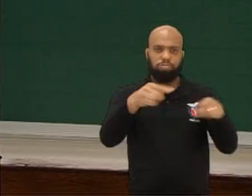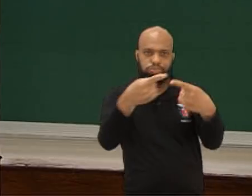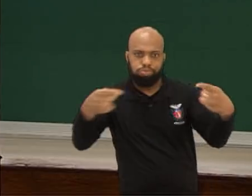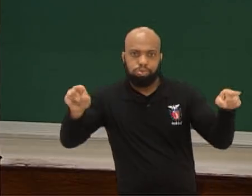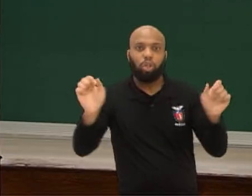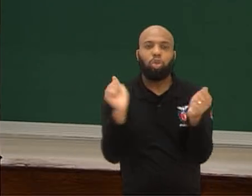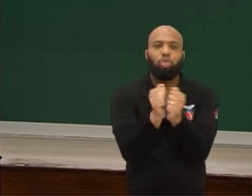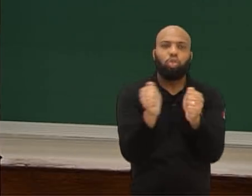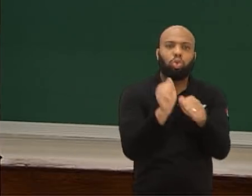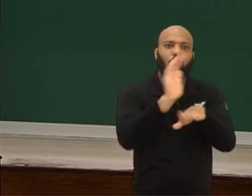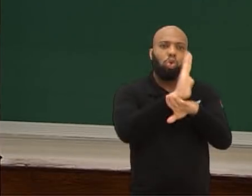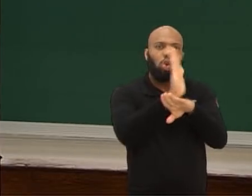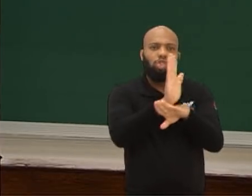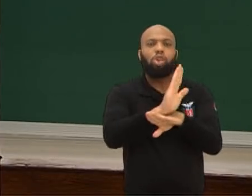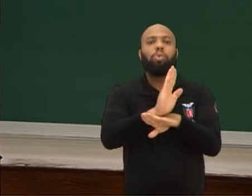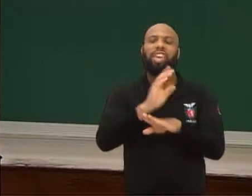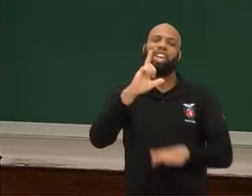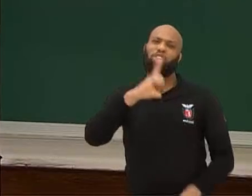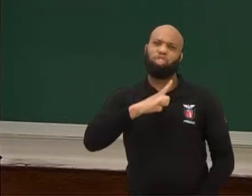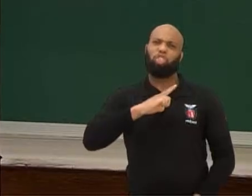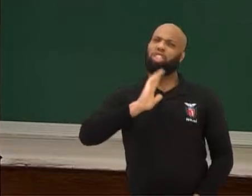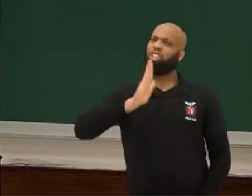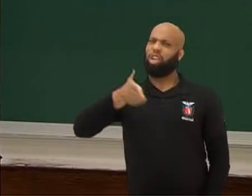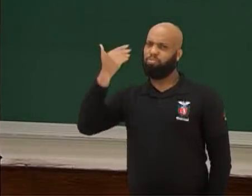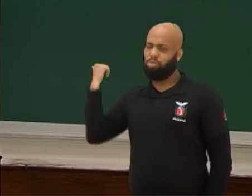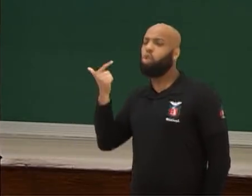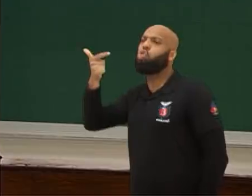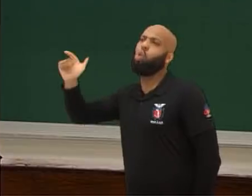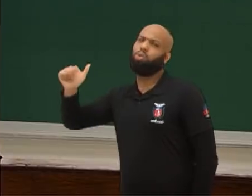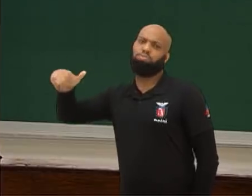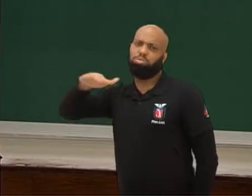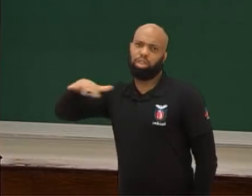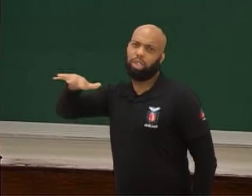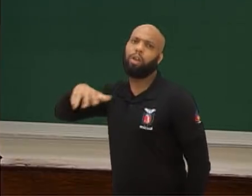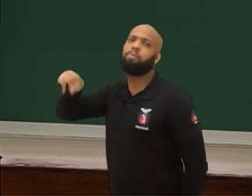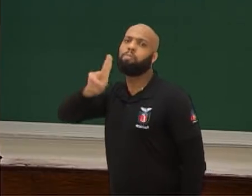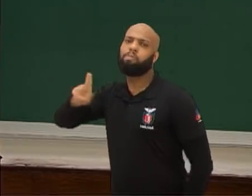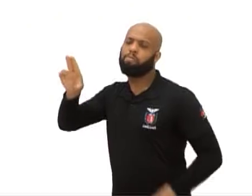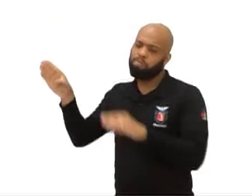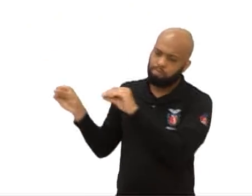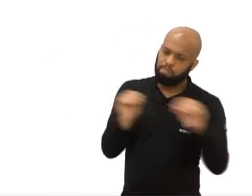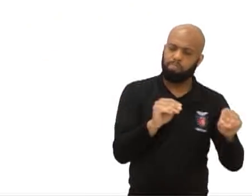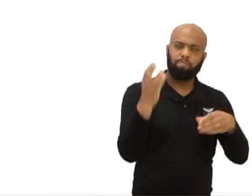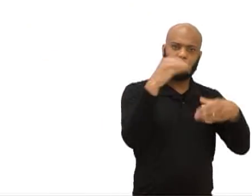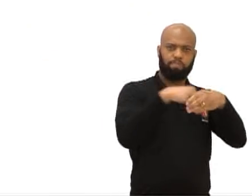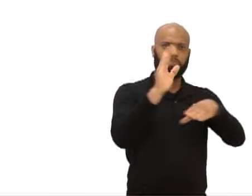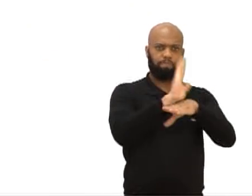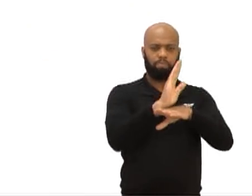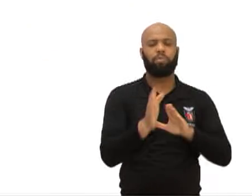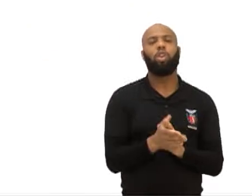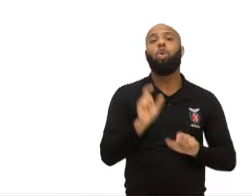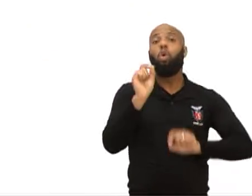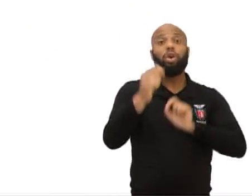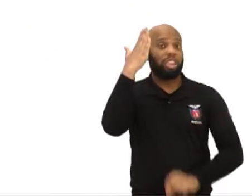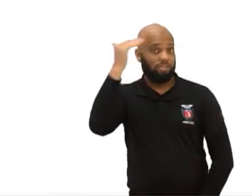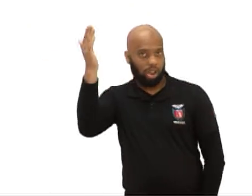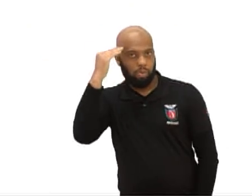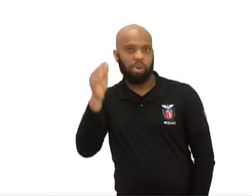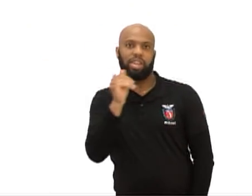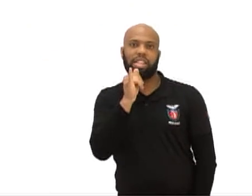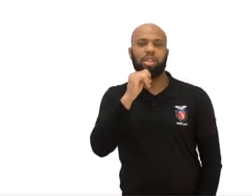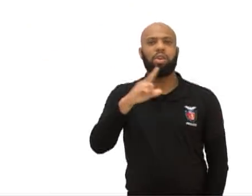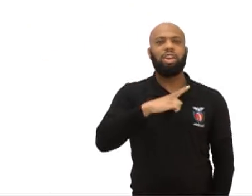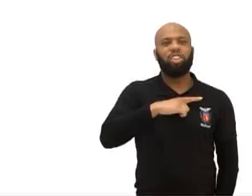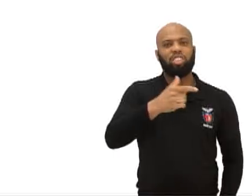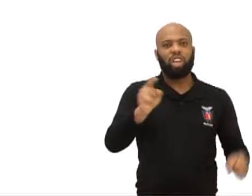durante a projeção dos filmes eram peças que já existiam. Tocava-se o que era popular na época,